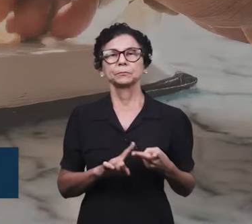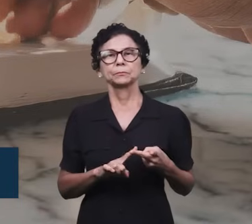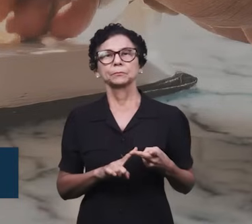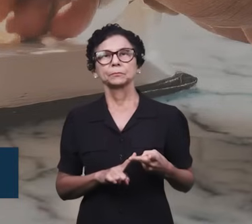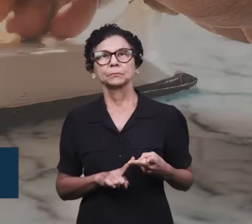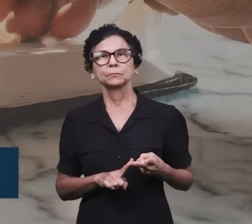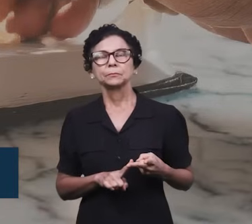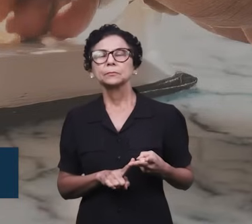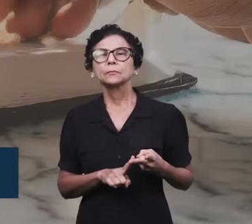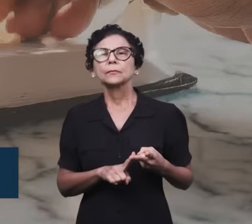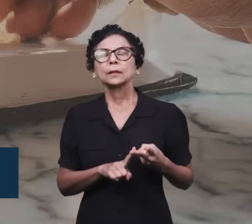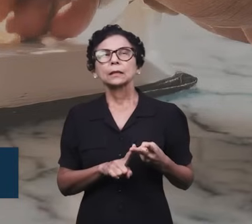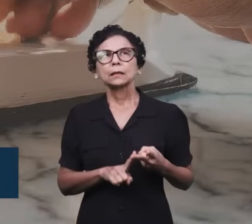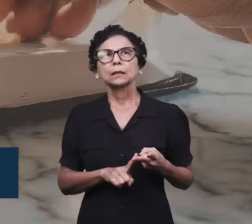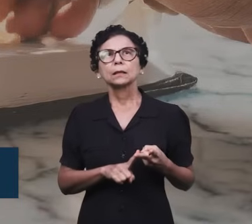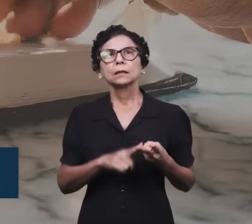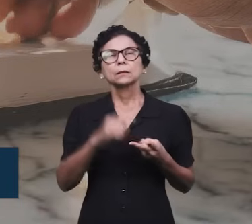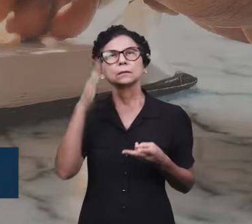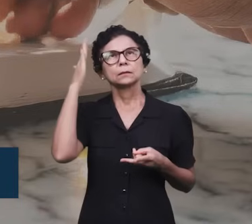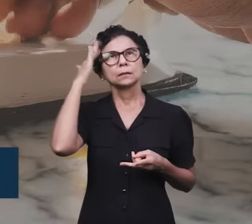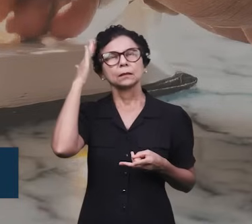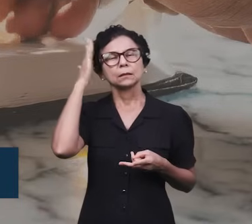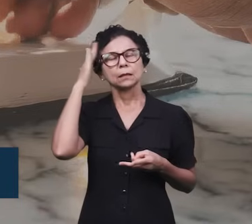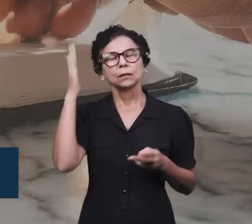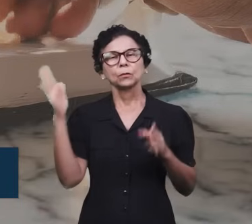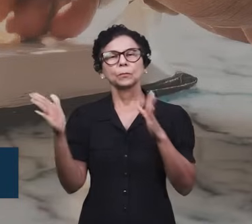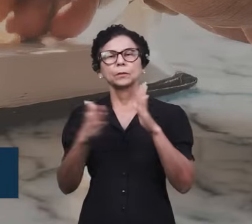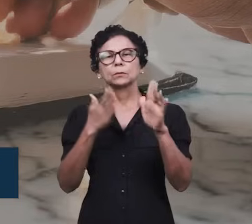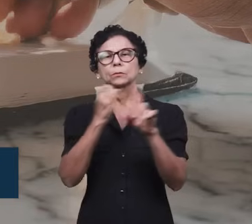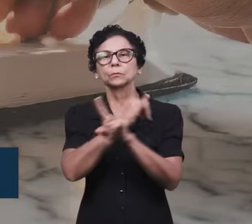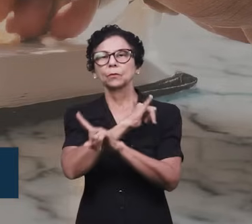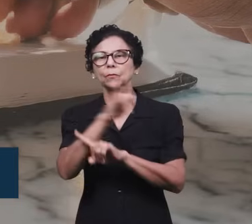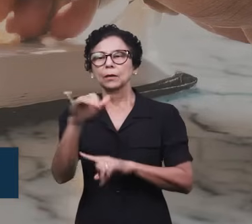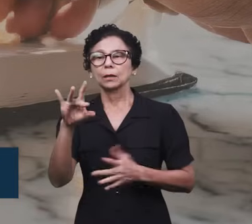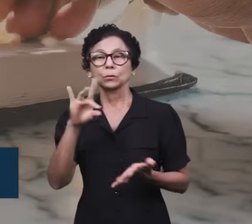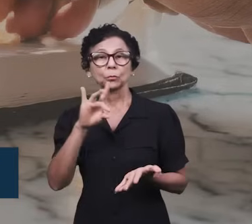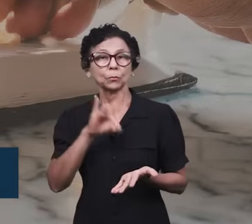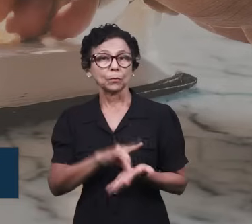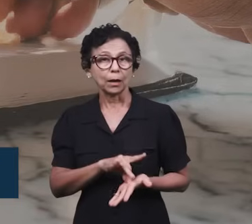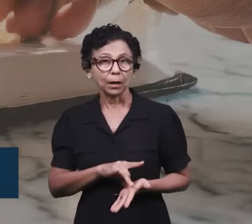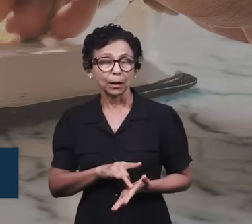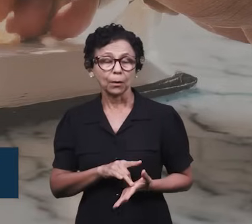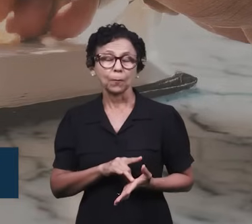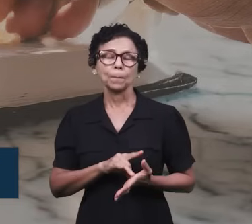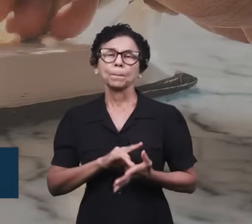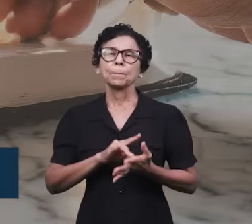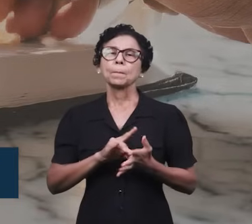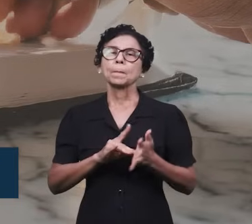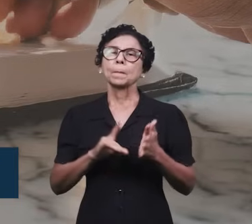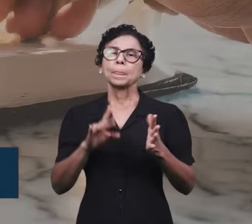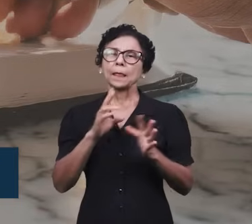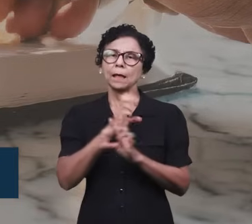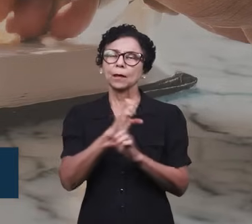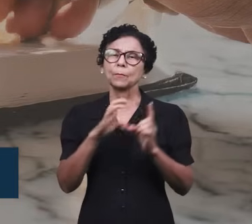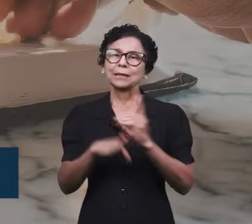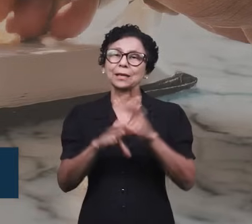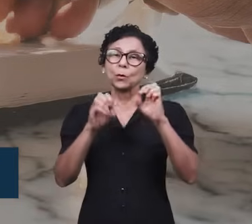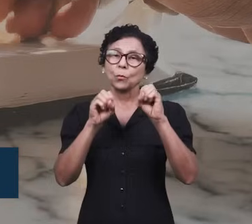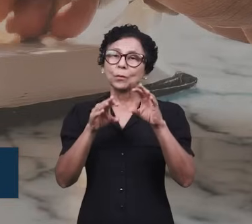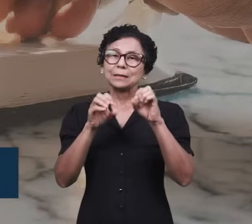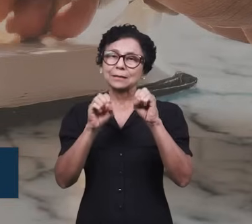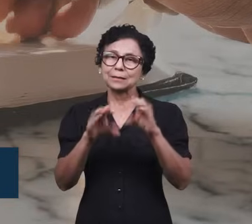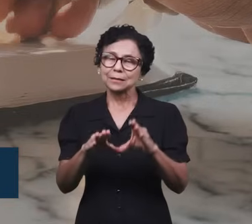o entendimento do momento profético que estamos vivendo, o ensino que é transmitido ali na escola bíblica